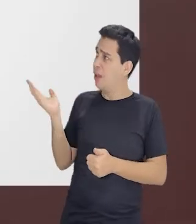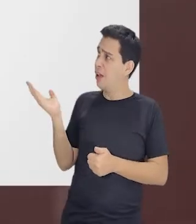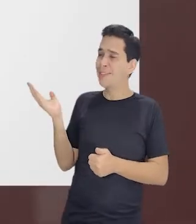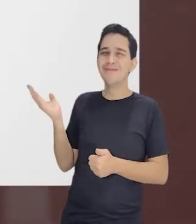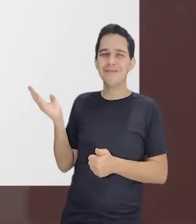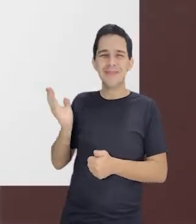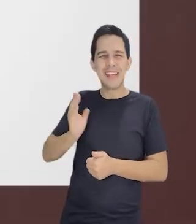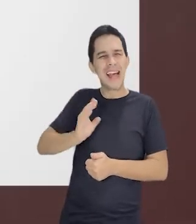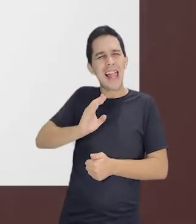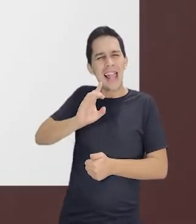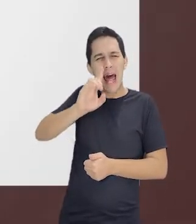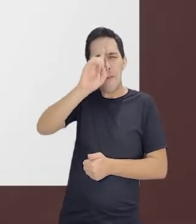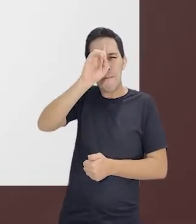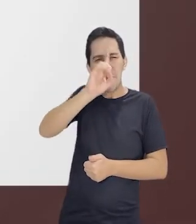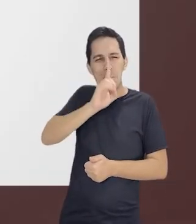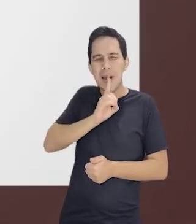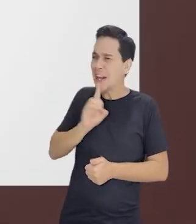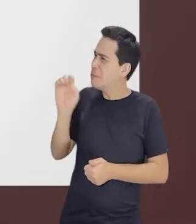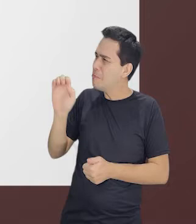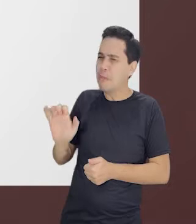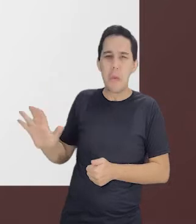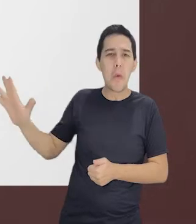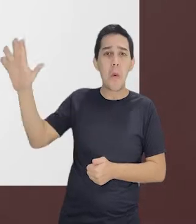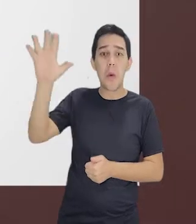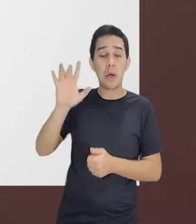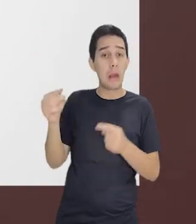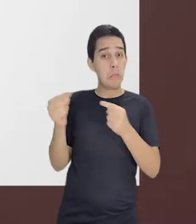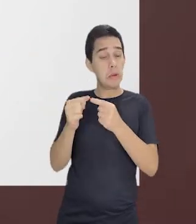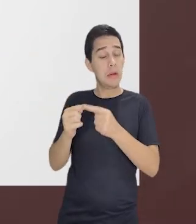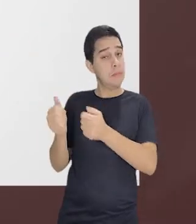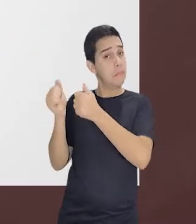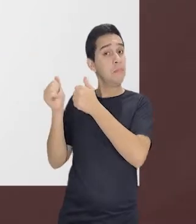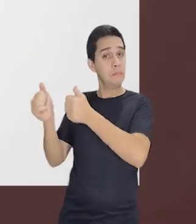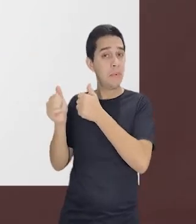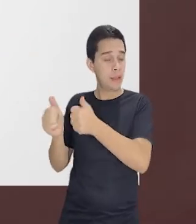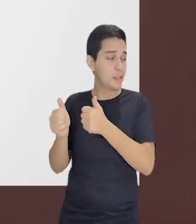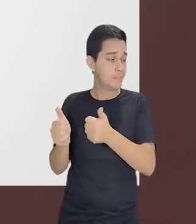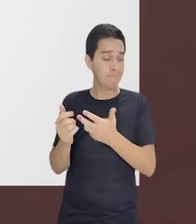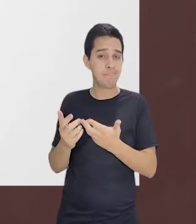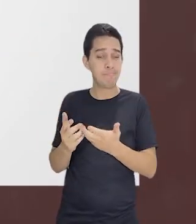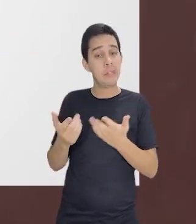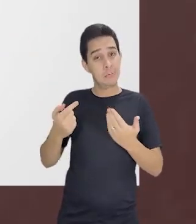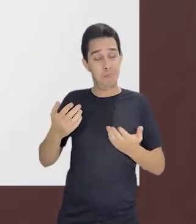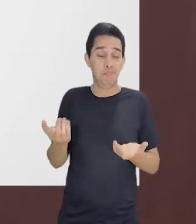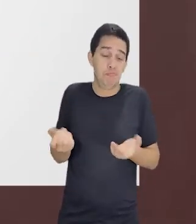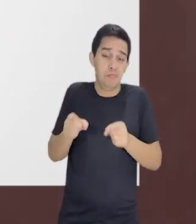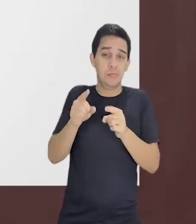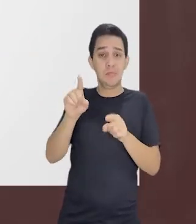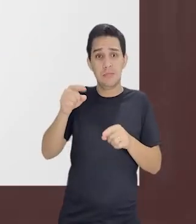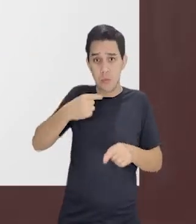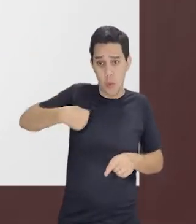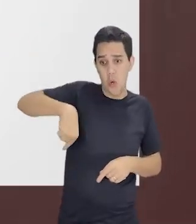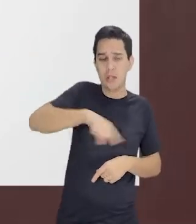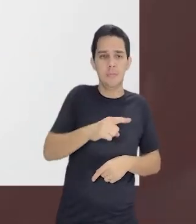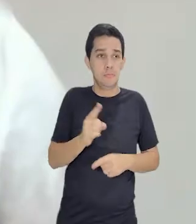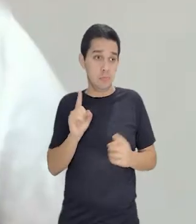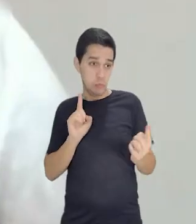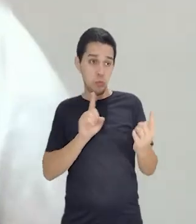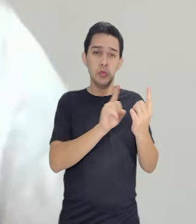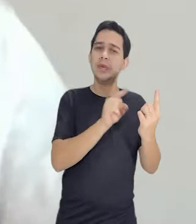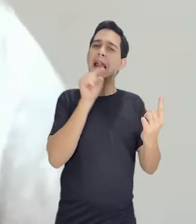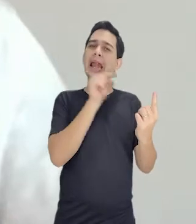algumas semanas. Então, nós conversamos com a secretária de Educação, mostramos estudos,